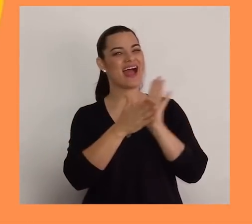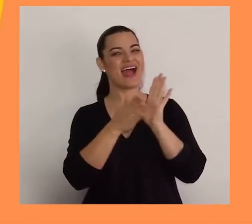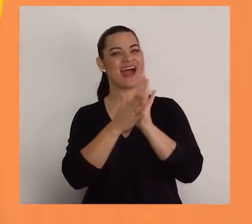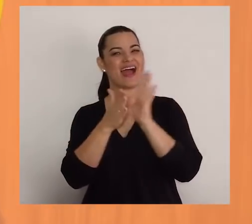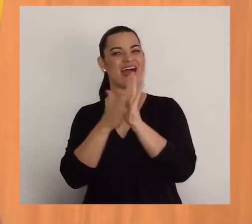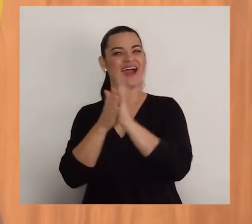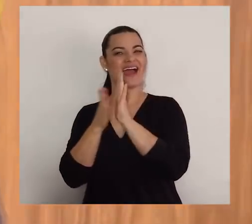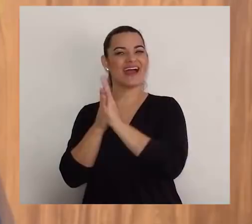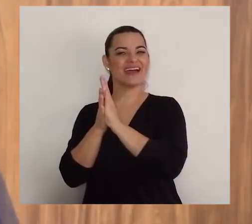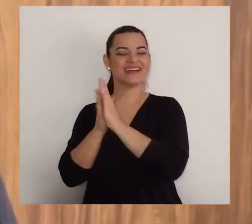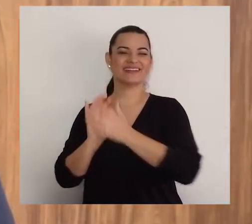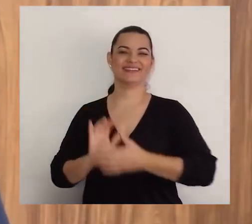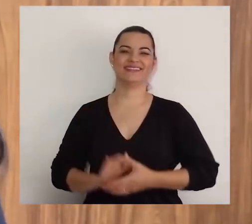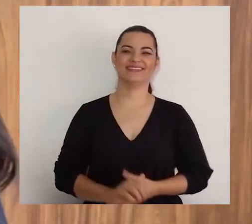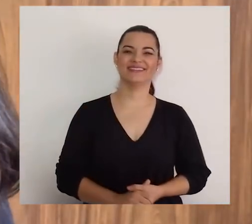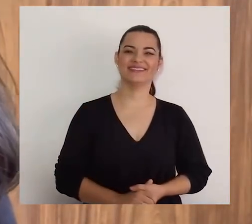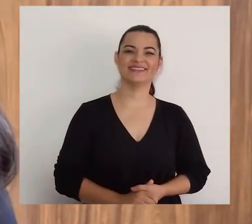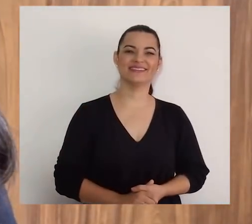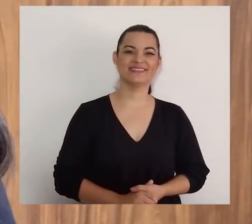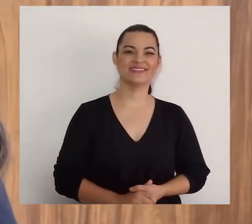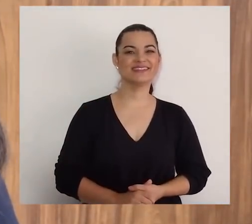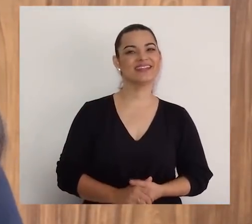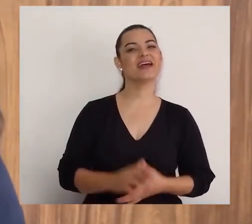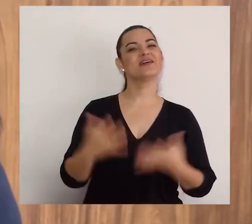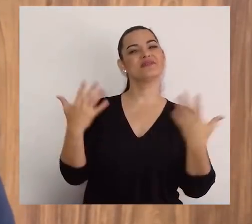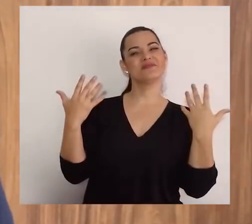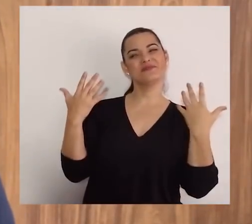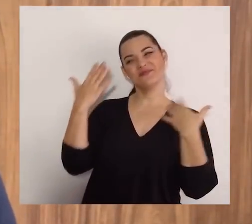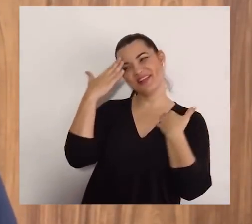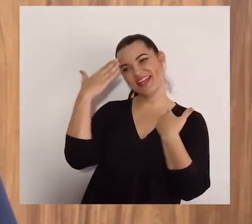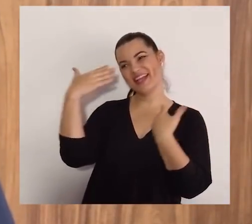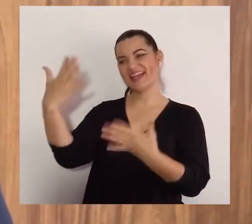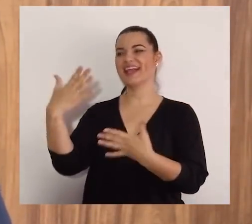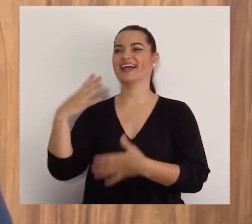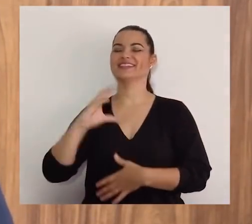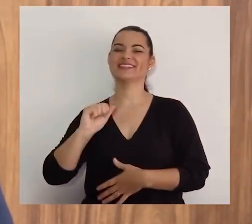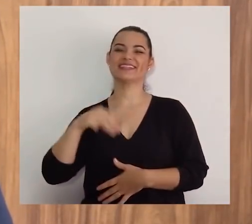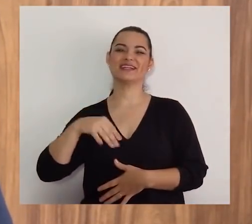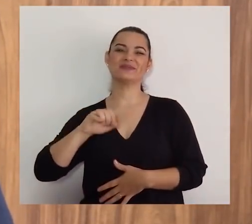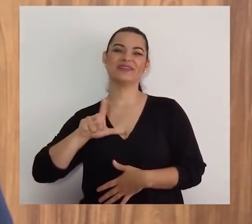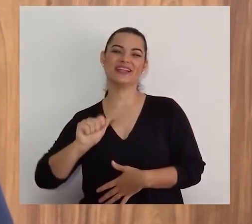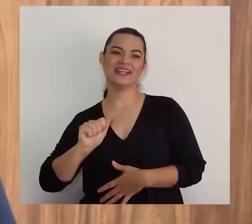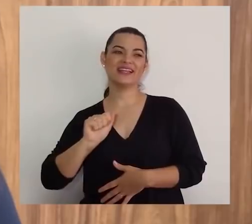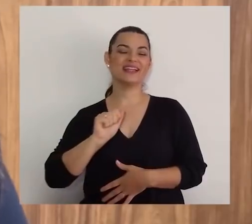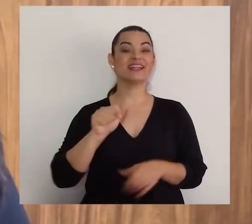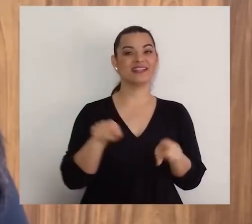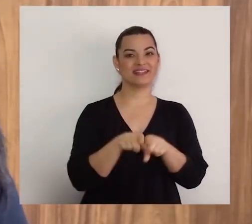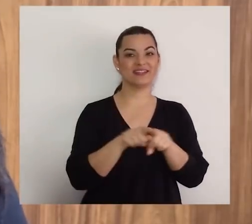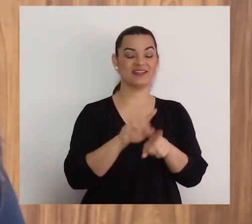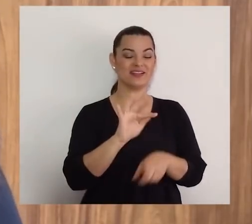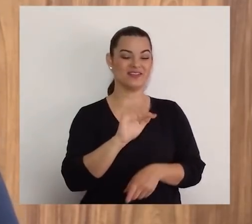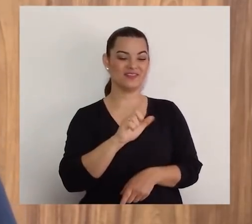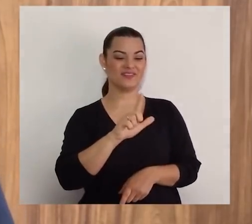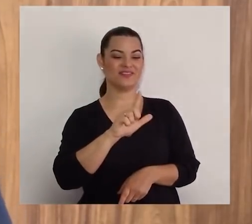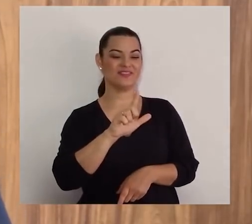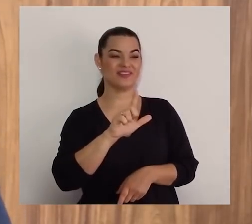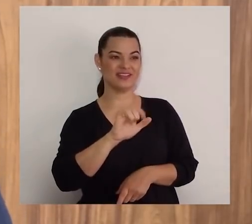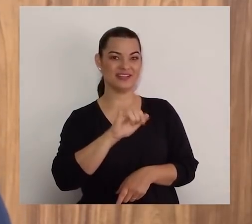Juntos eles conseguiram ser mais fortes, né? É. Que peninha,